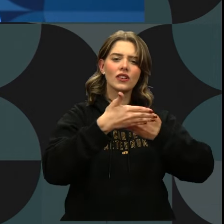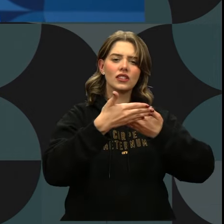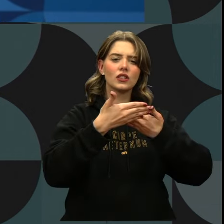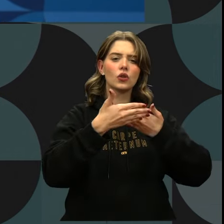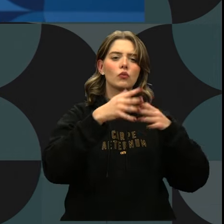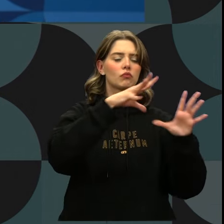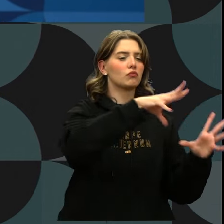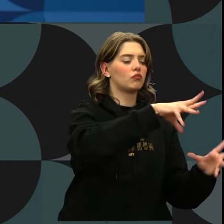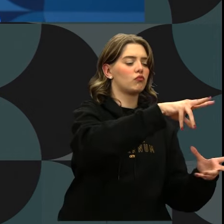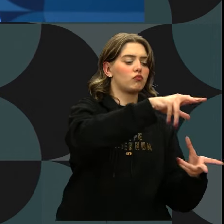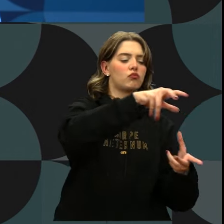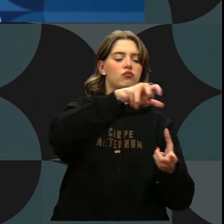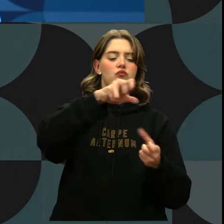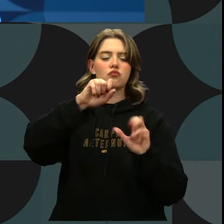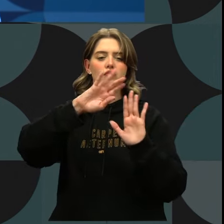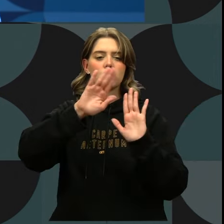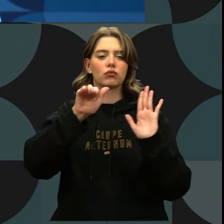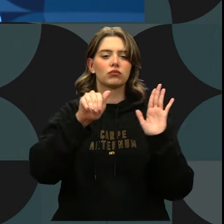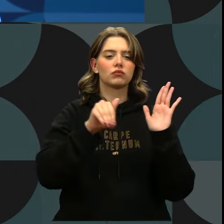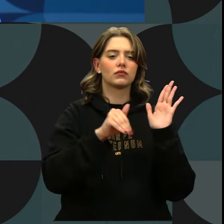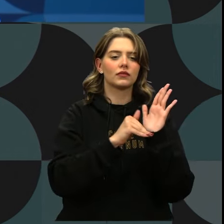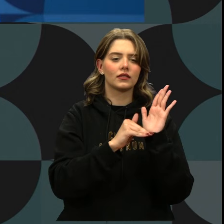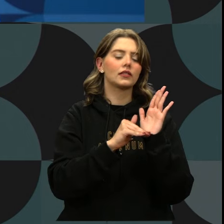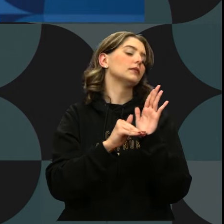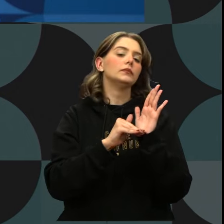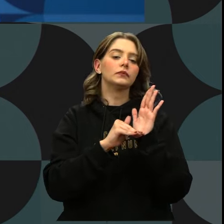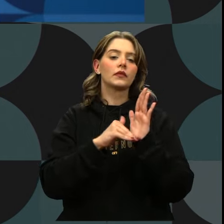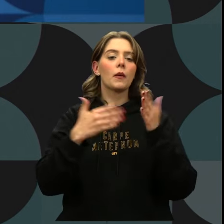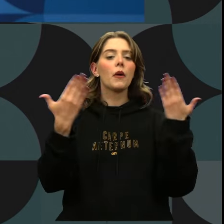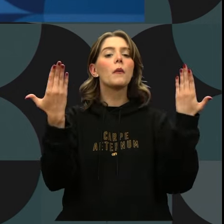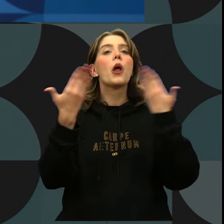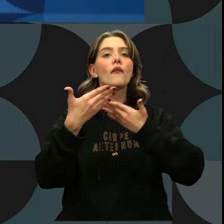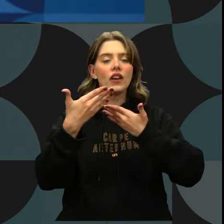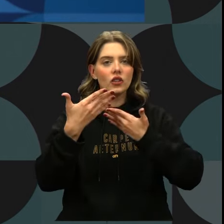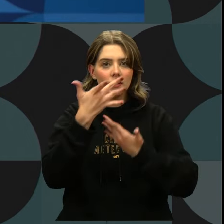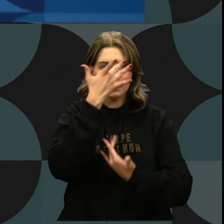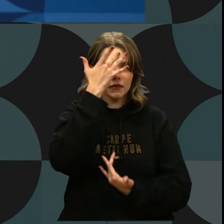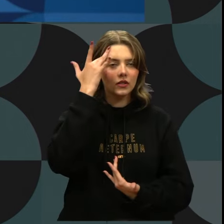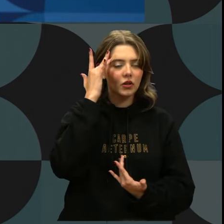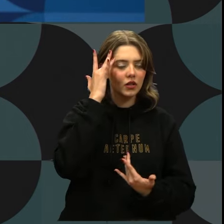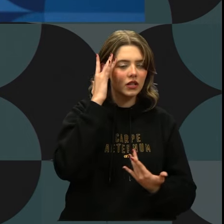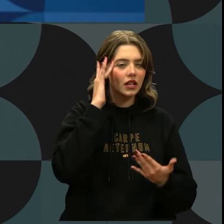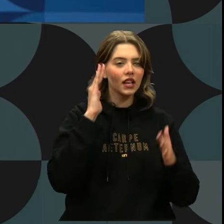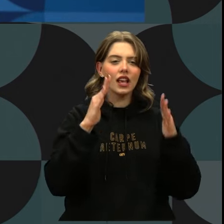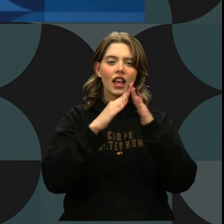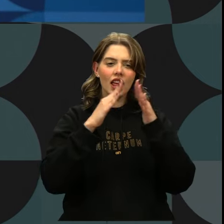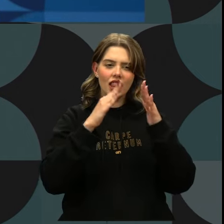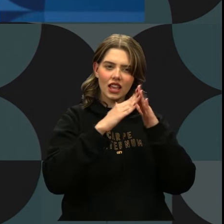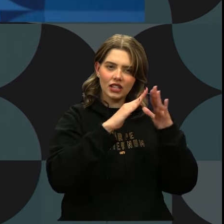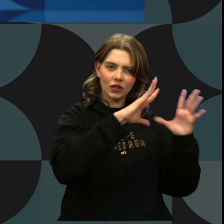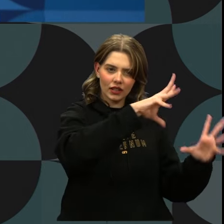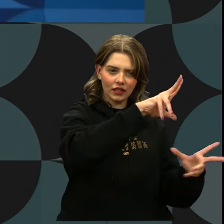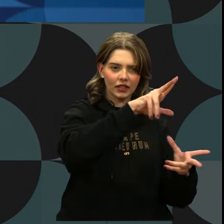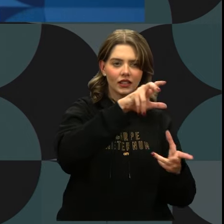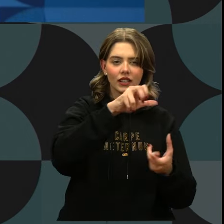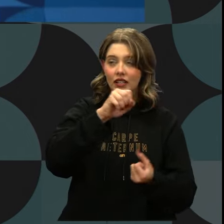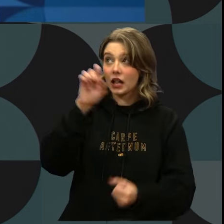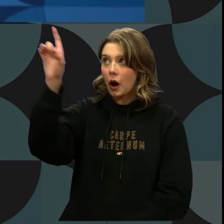vir sobre o mundo inteiro, para pôr à prova os que habitam sobre a terra. Venho sem